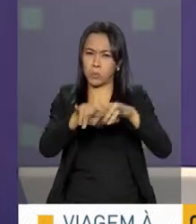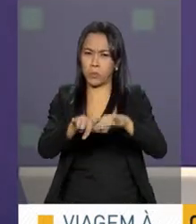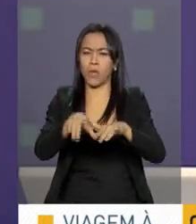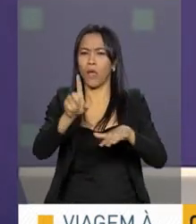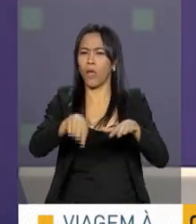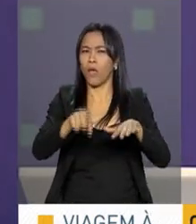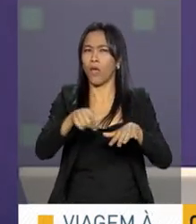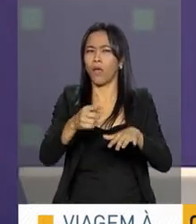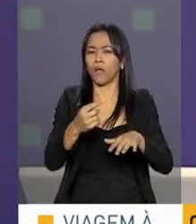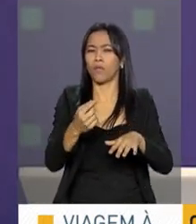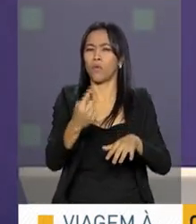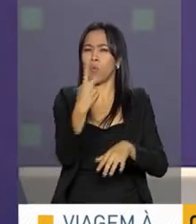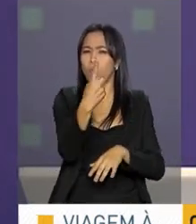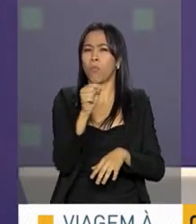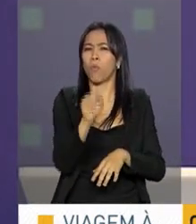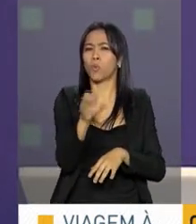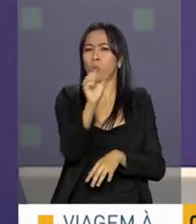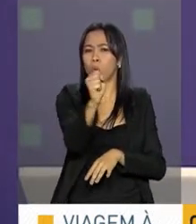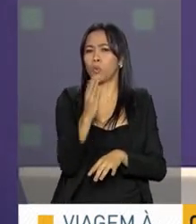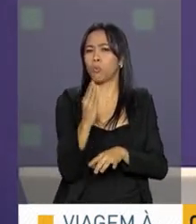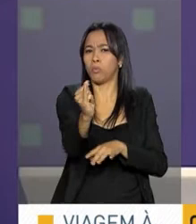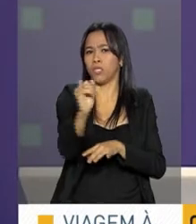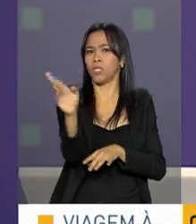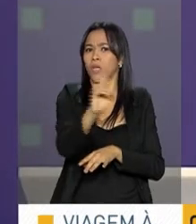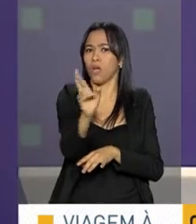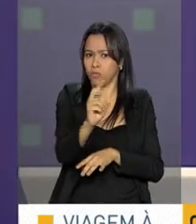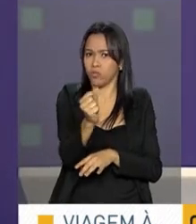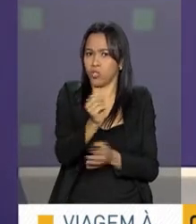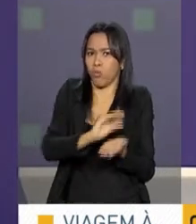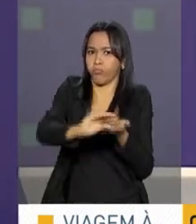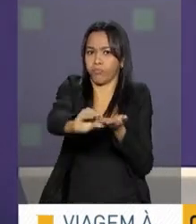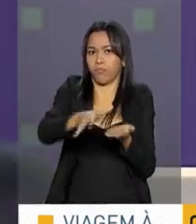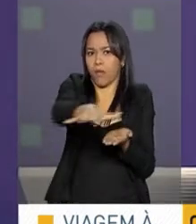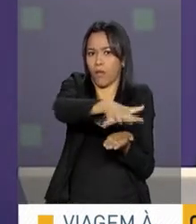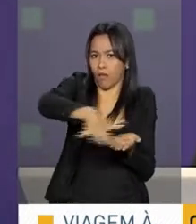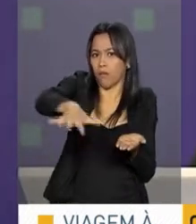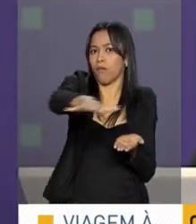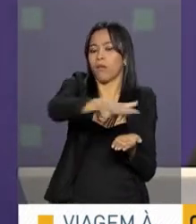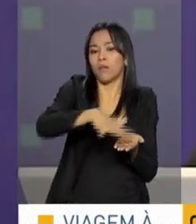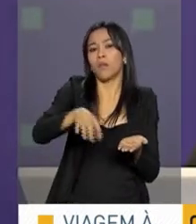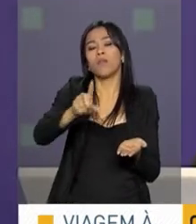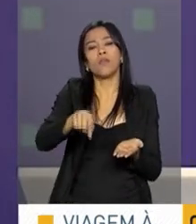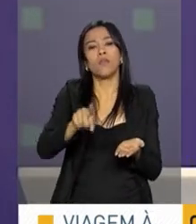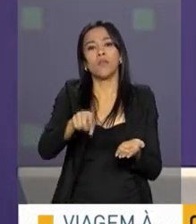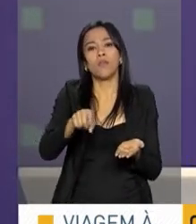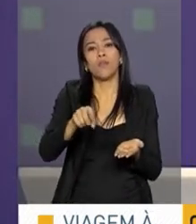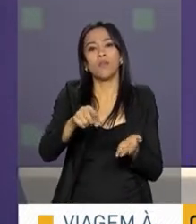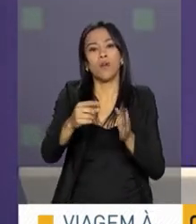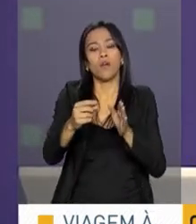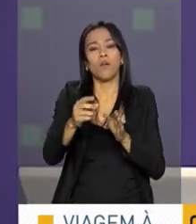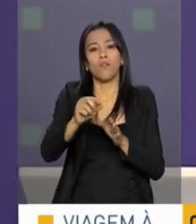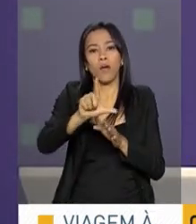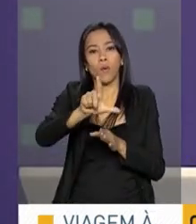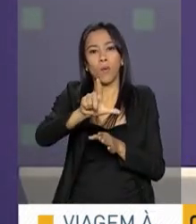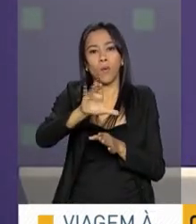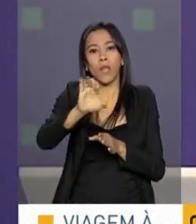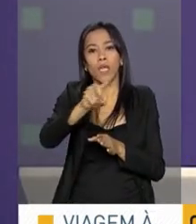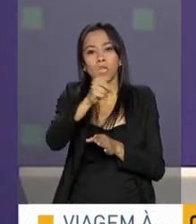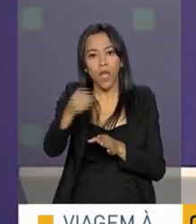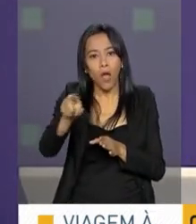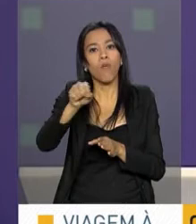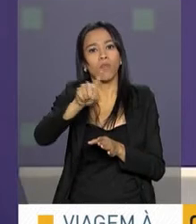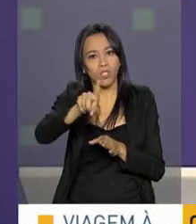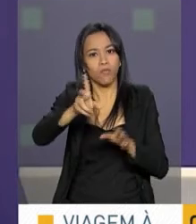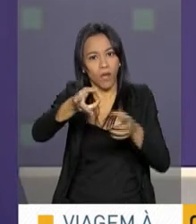previsto aí na ordem de 1,8 bilhões de reais, né, e o modelo do leilão vai ser o modelo da maior